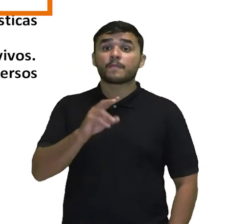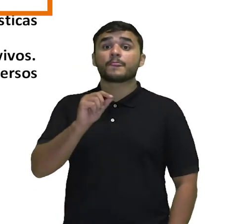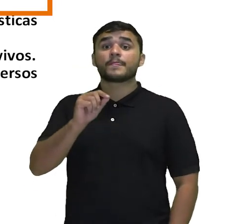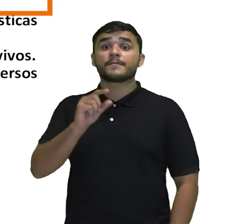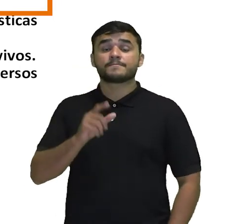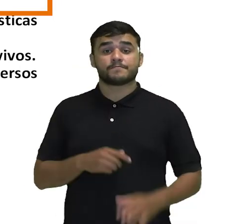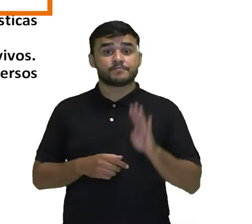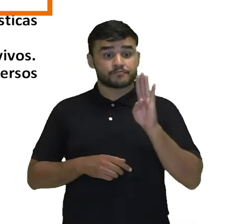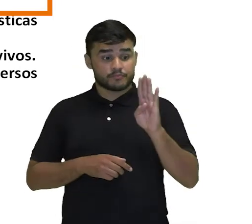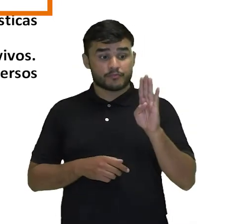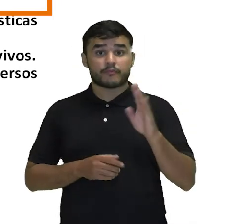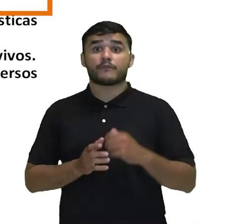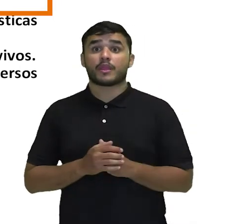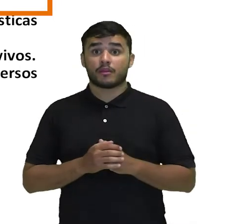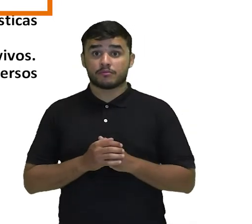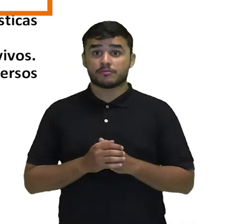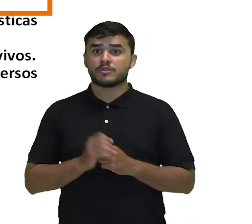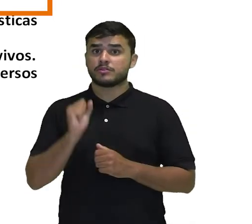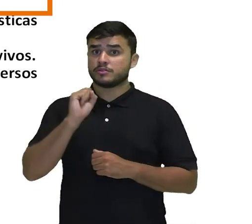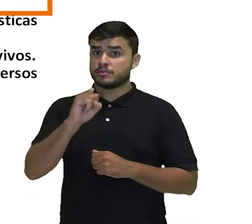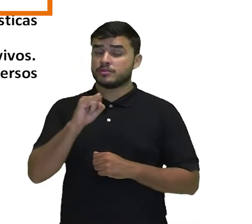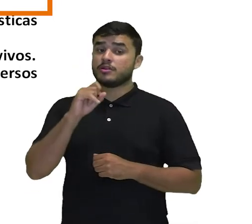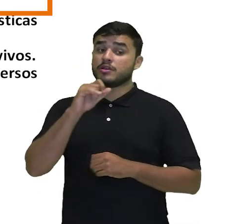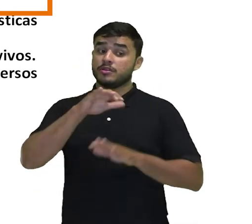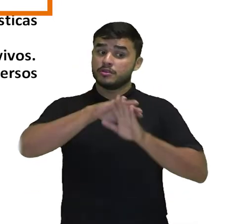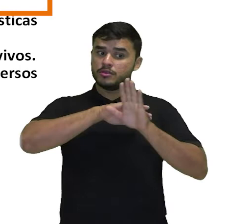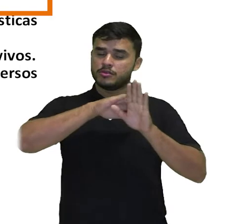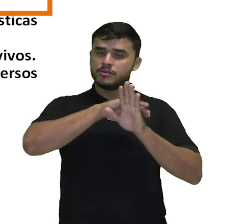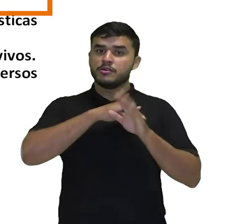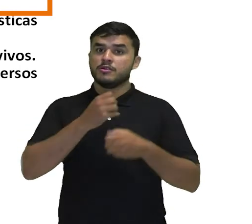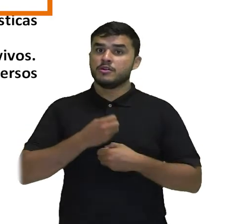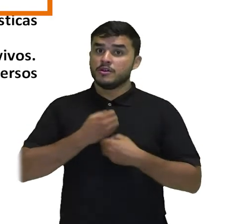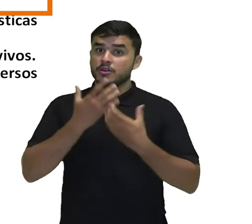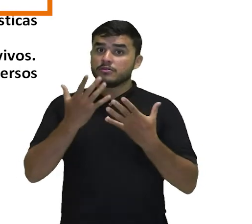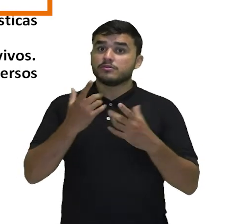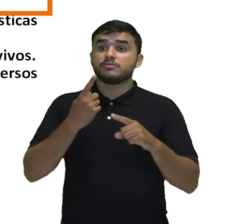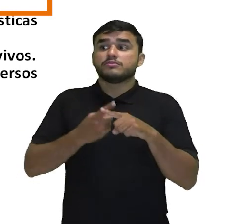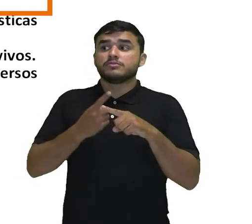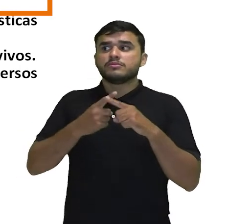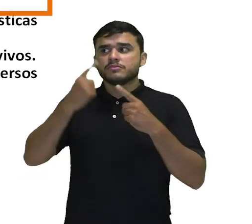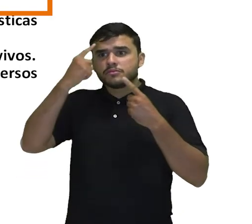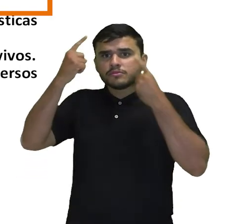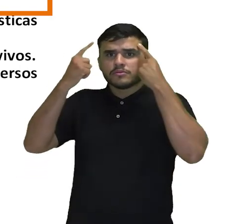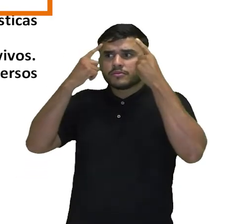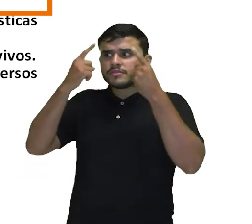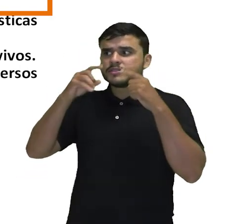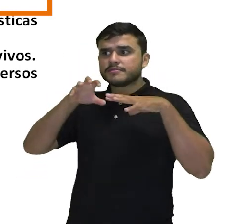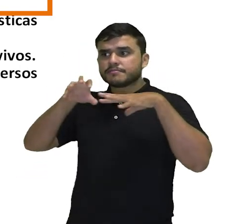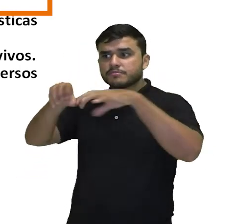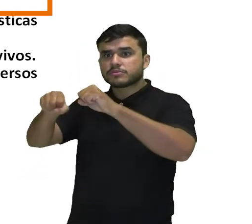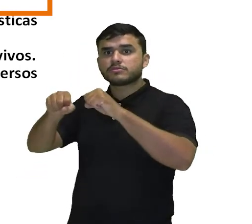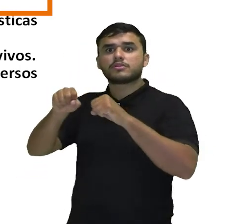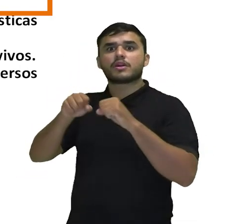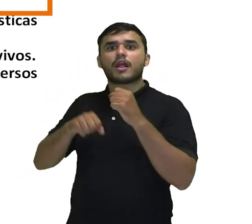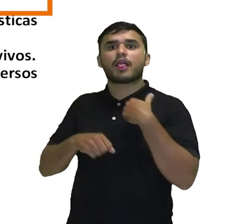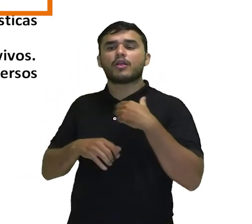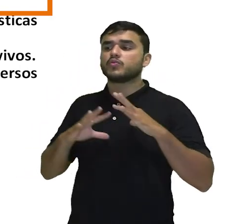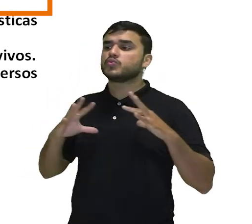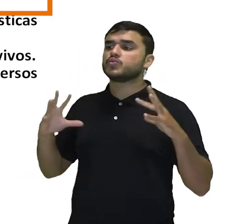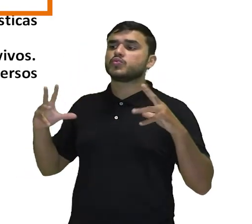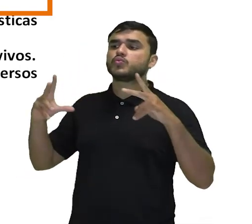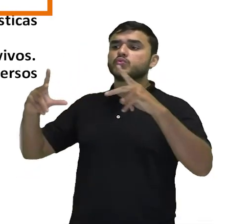manifestações ideológicas que buscavam justificar a exploração e o domínio europeus sobre